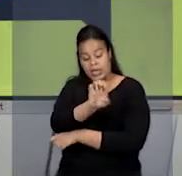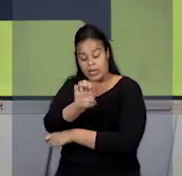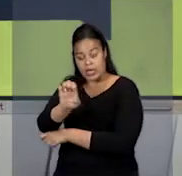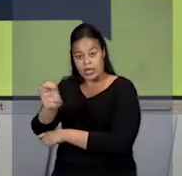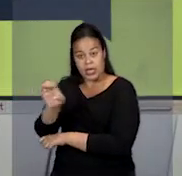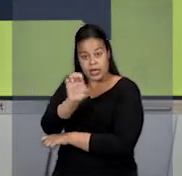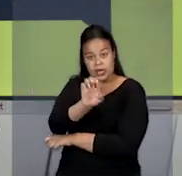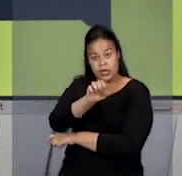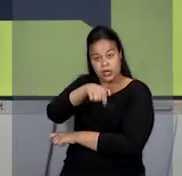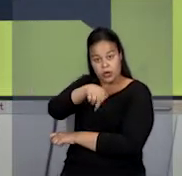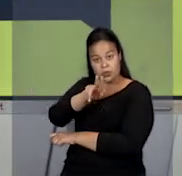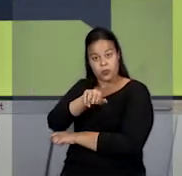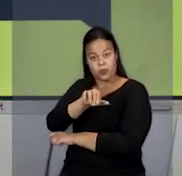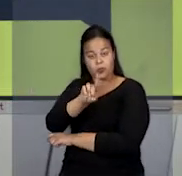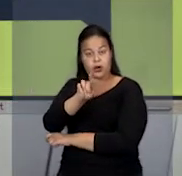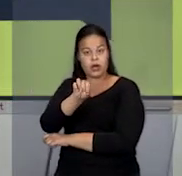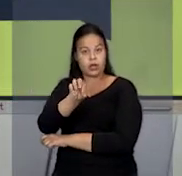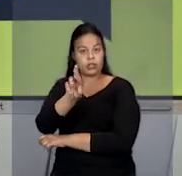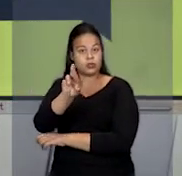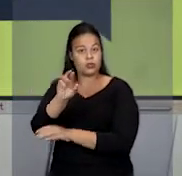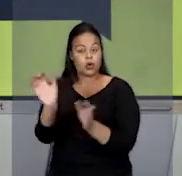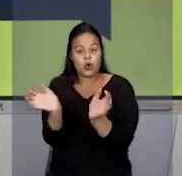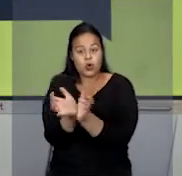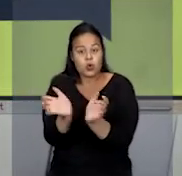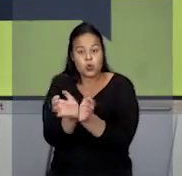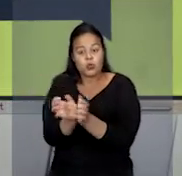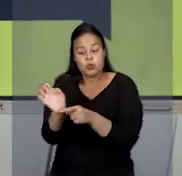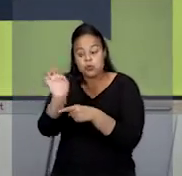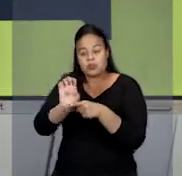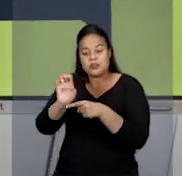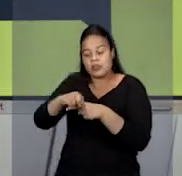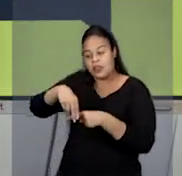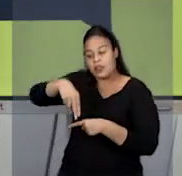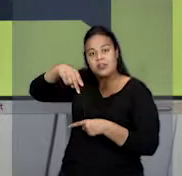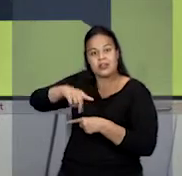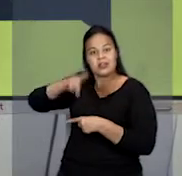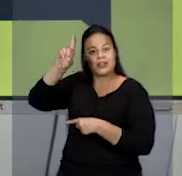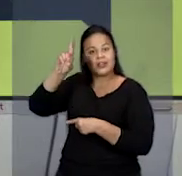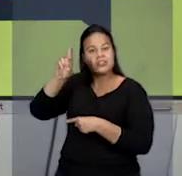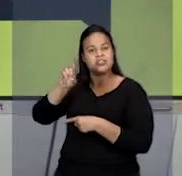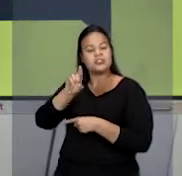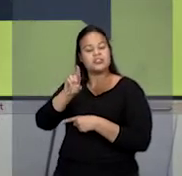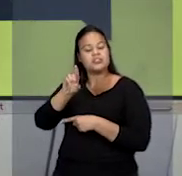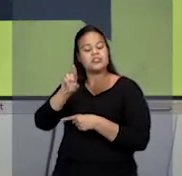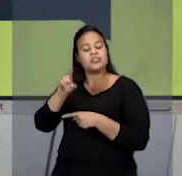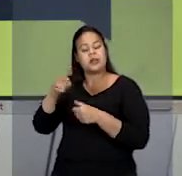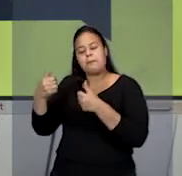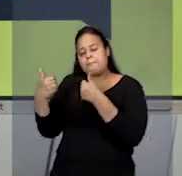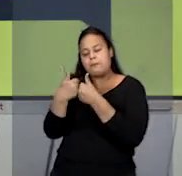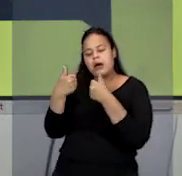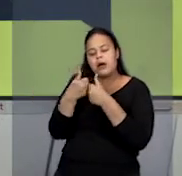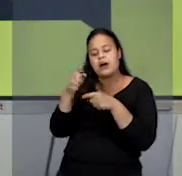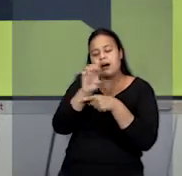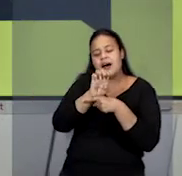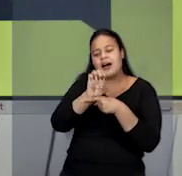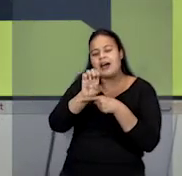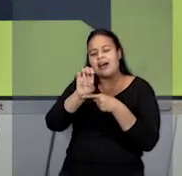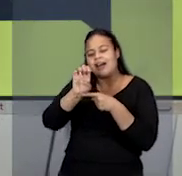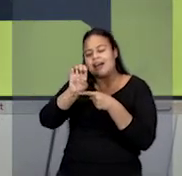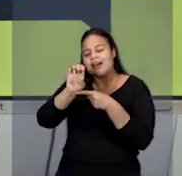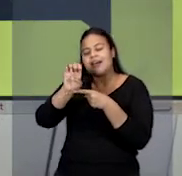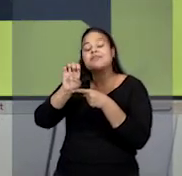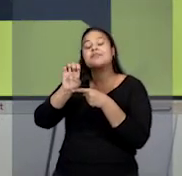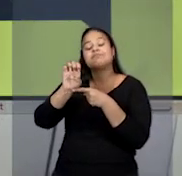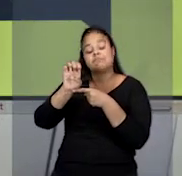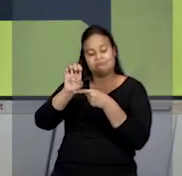de membros dos estados do Nordeste, o nome é porque ficava próximo ali ao Equador, que